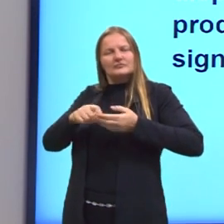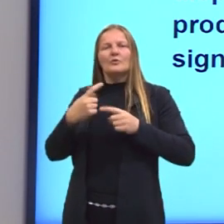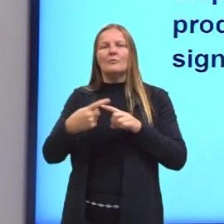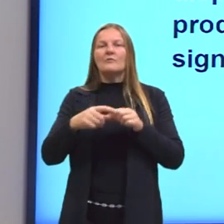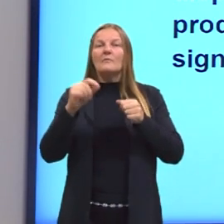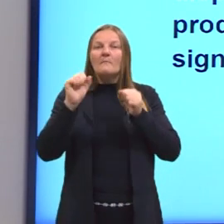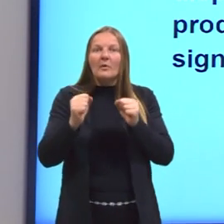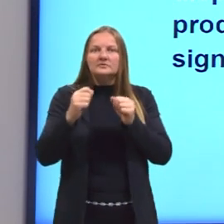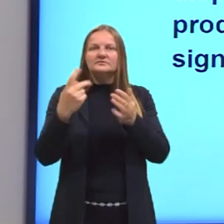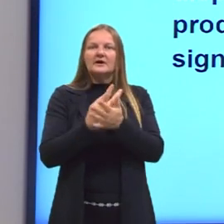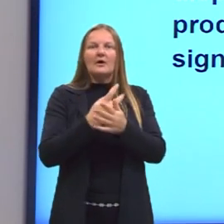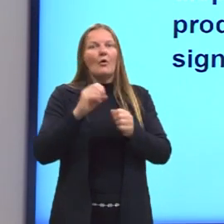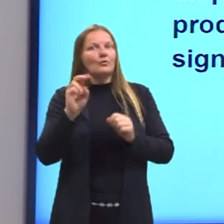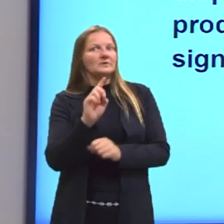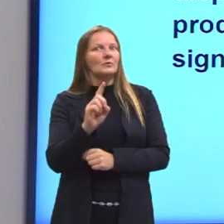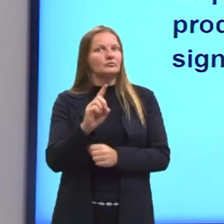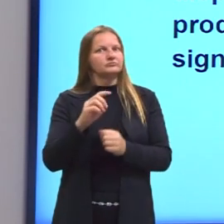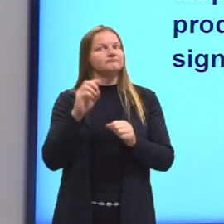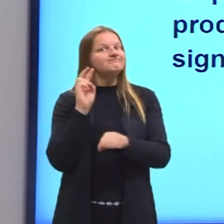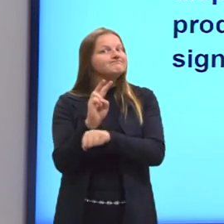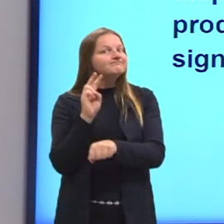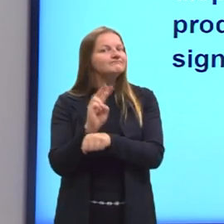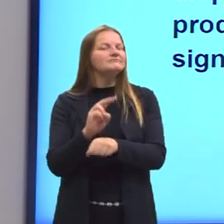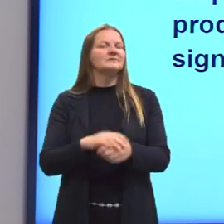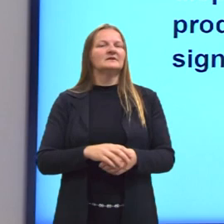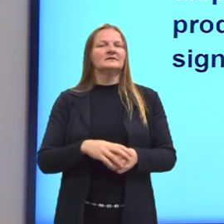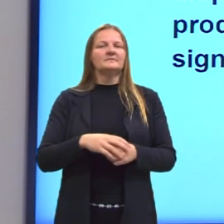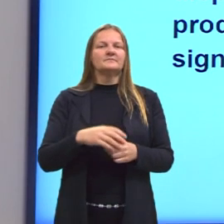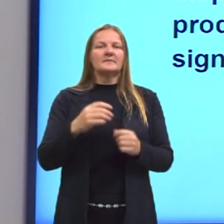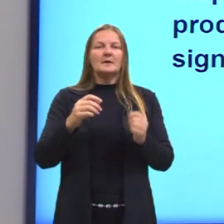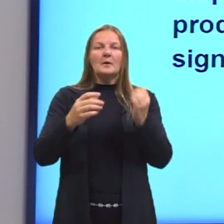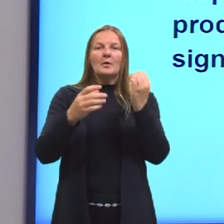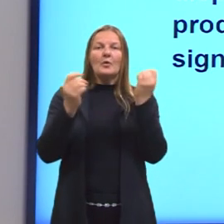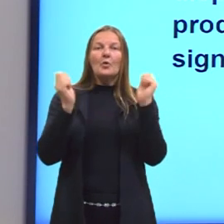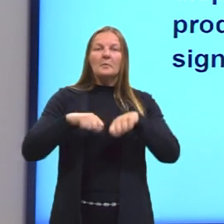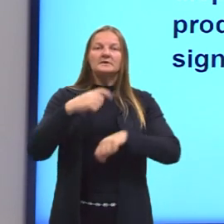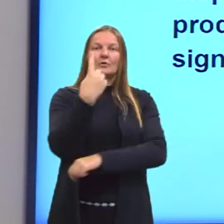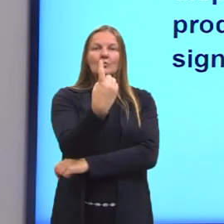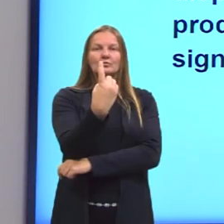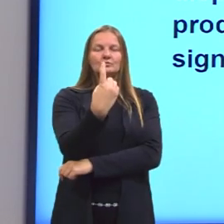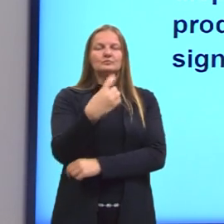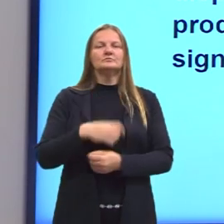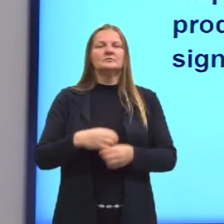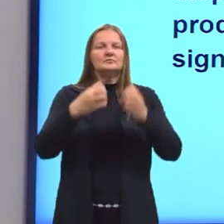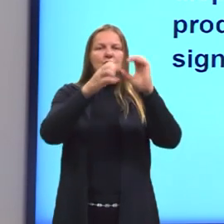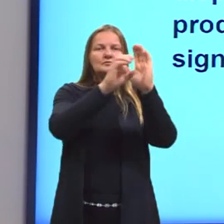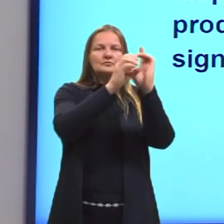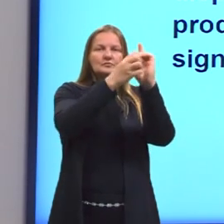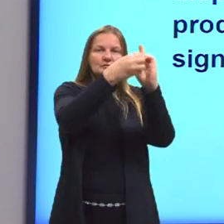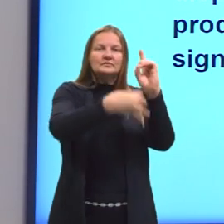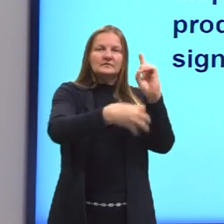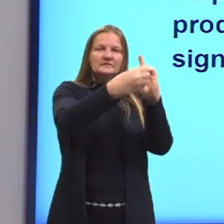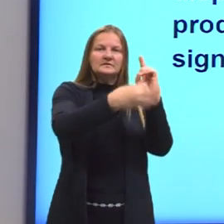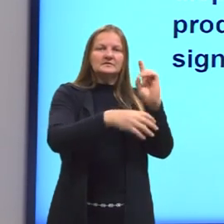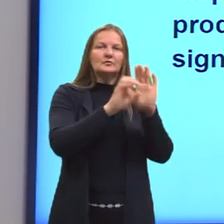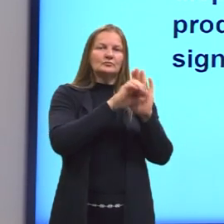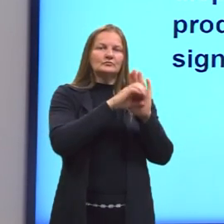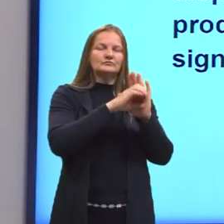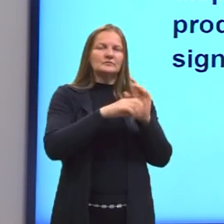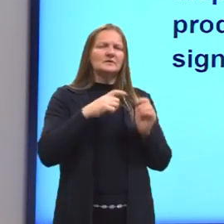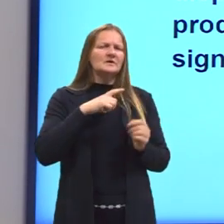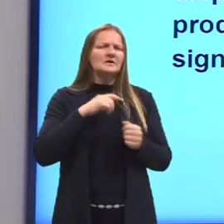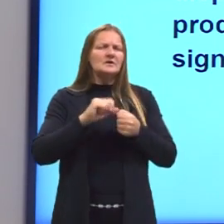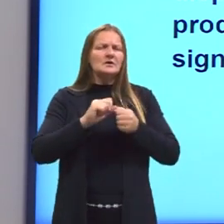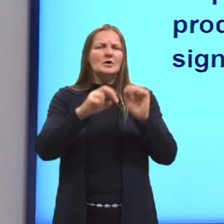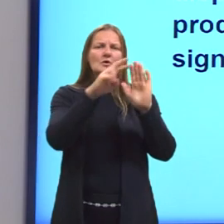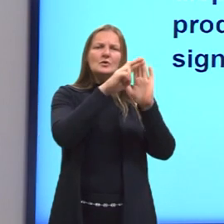tu pode errar ou não competência 1 então uma breve definição sobre ela ela diz respeito